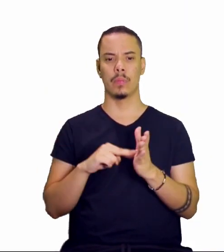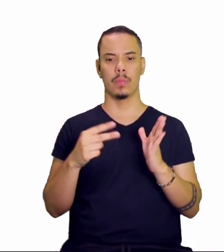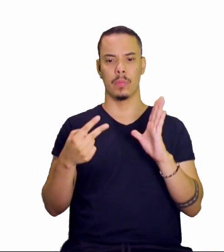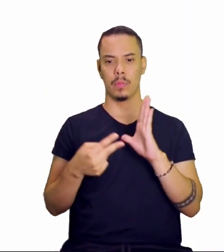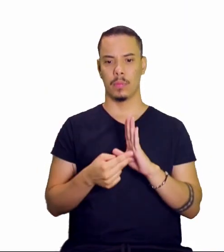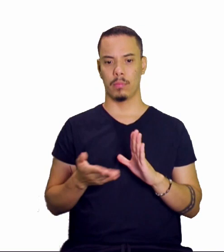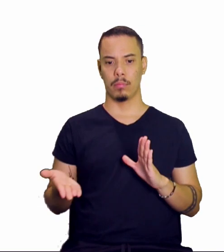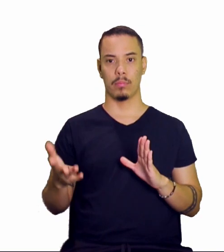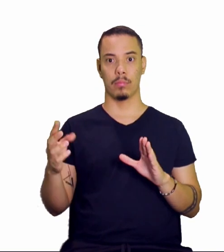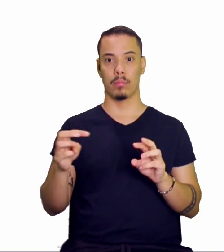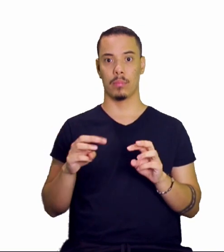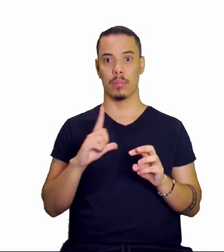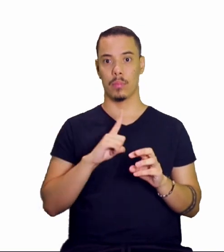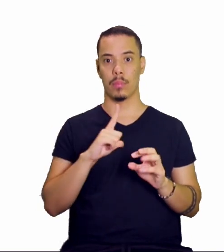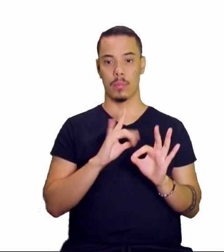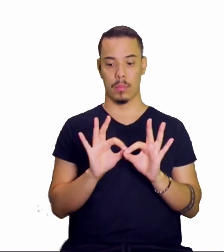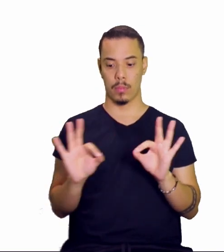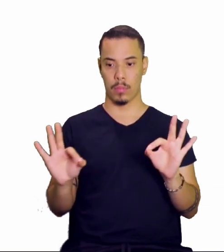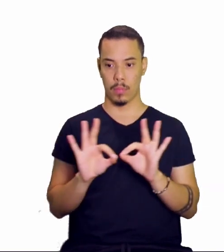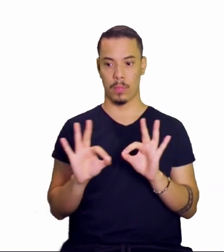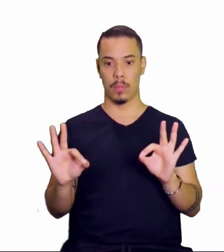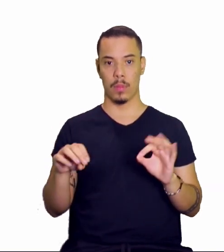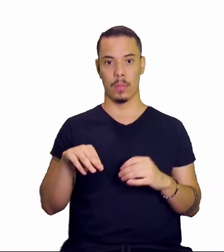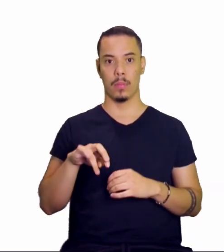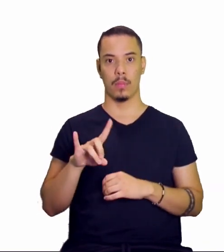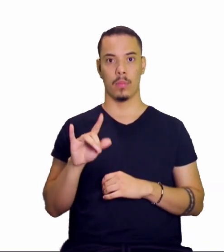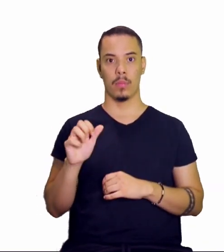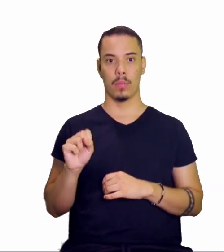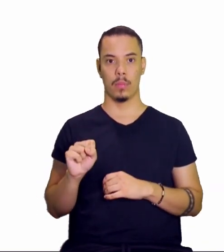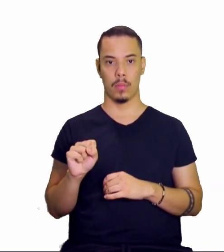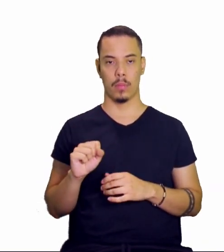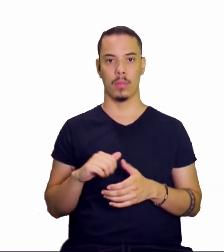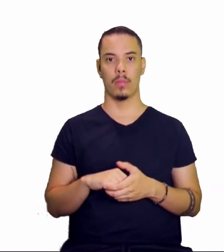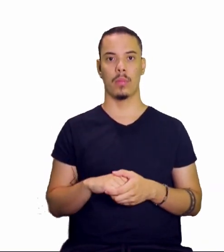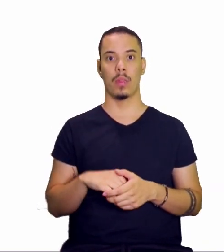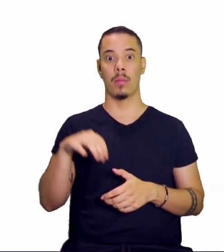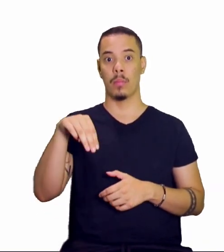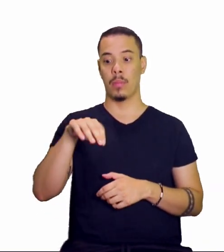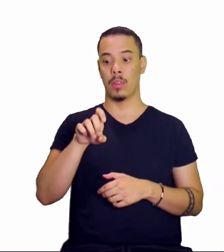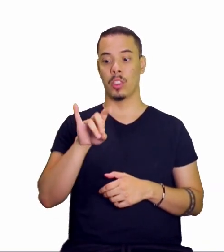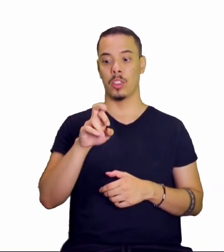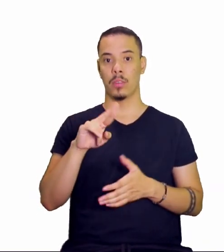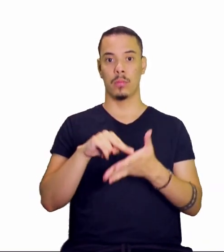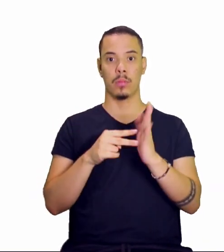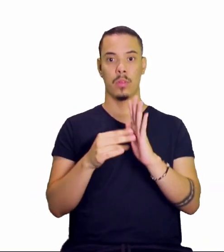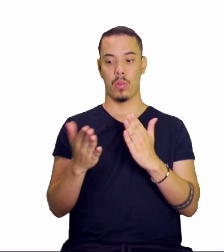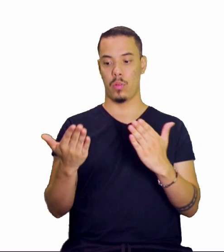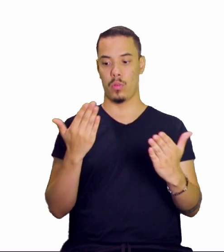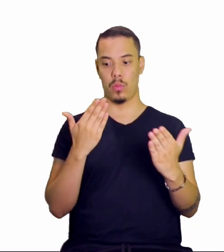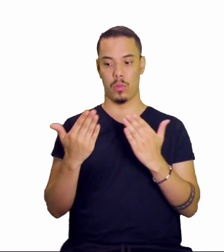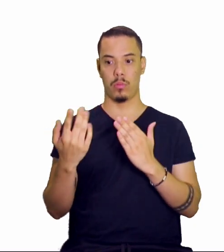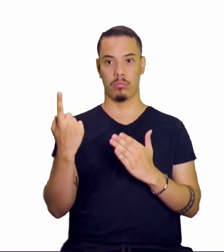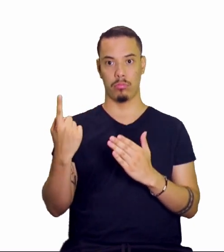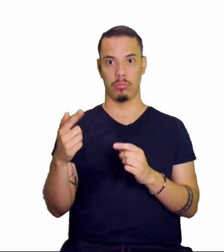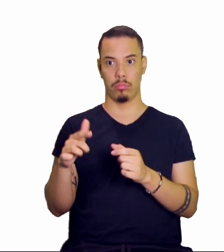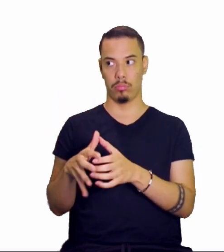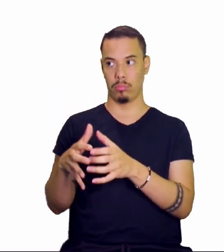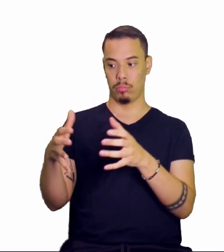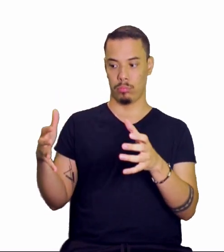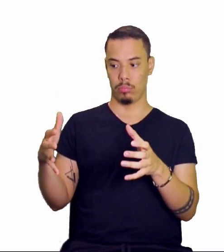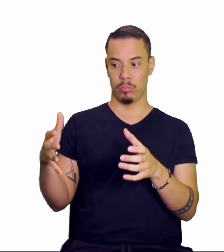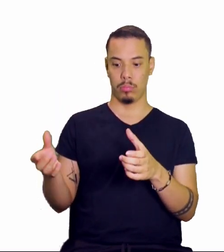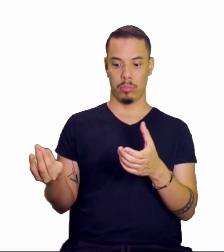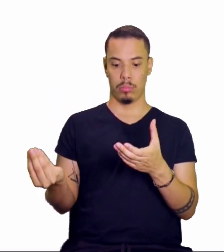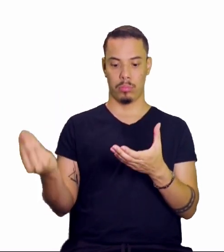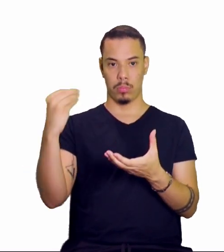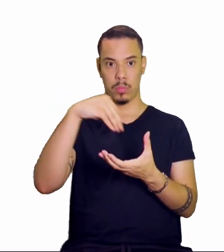significam essas medidas? Vamos ver ali. Medir significa comparar uma grandeza com uma unidade